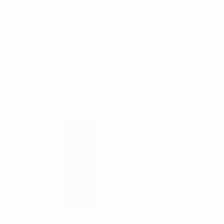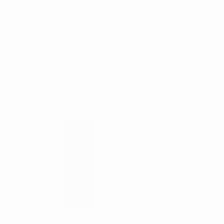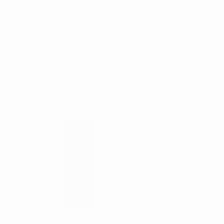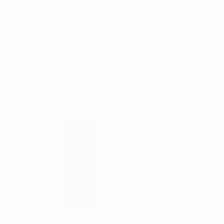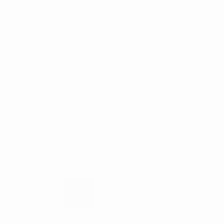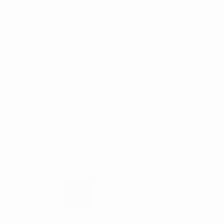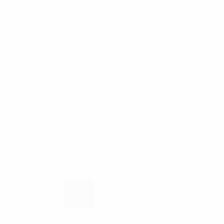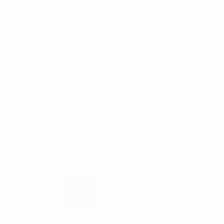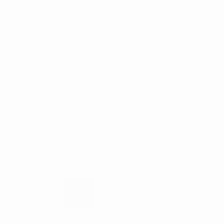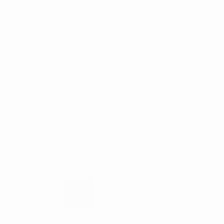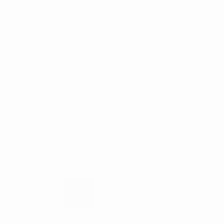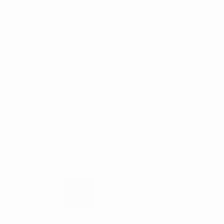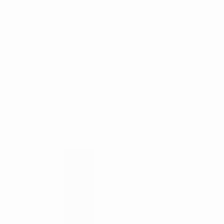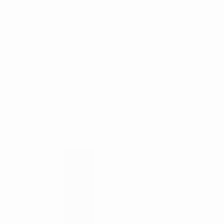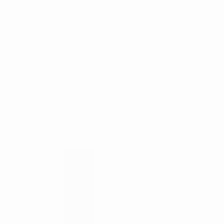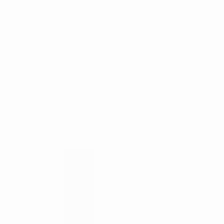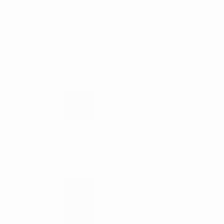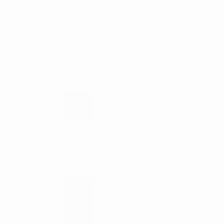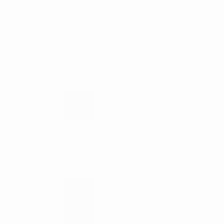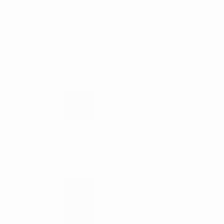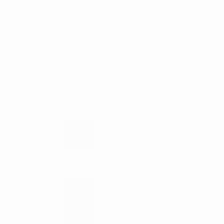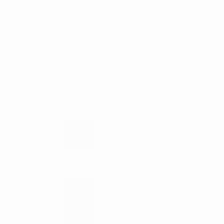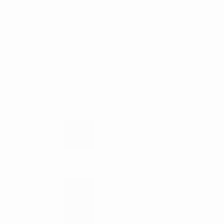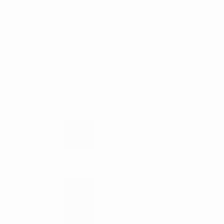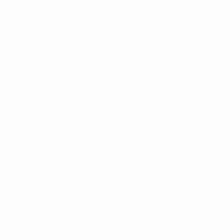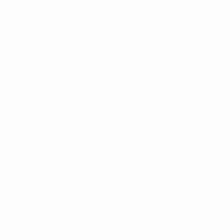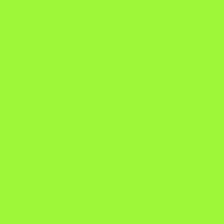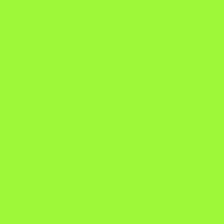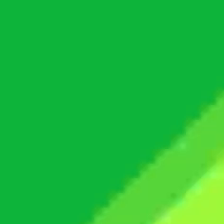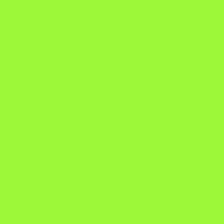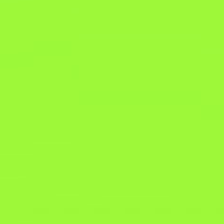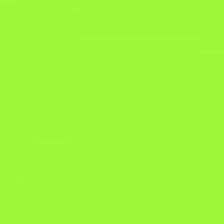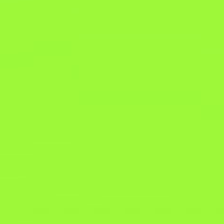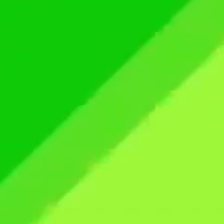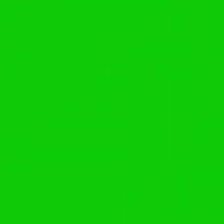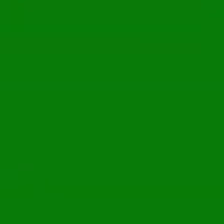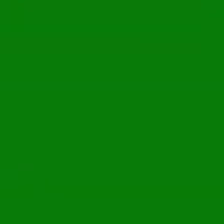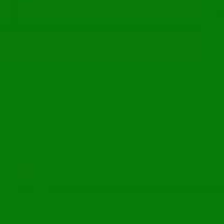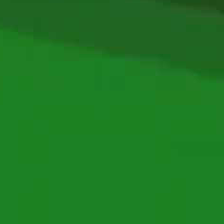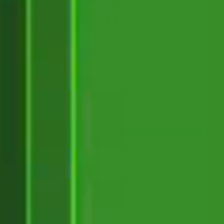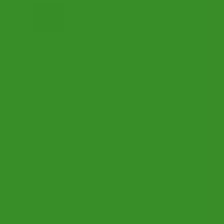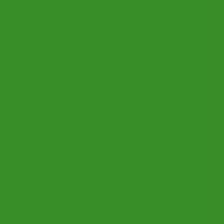Educação à distância, mudando realidades.